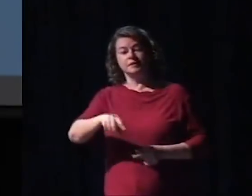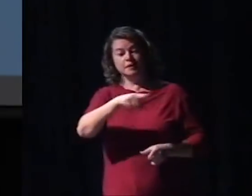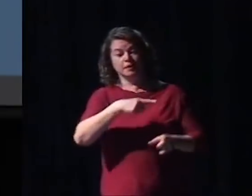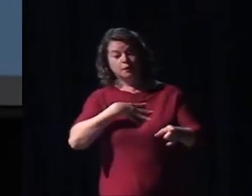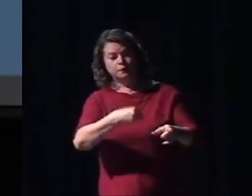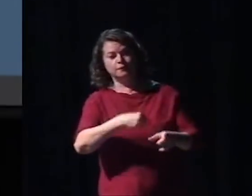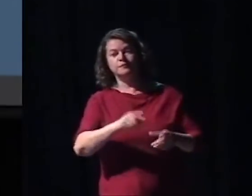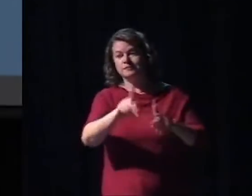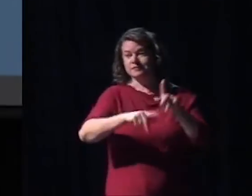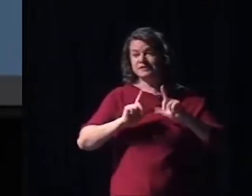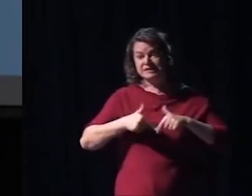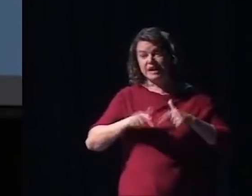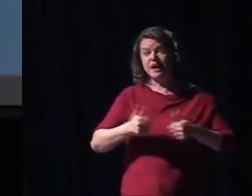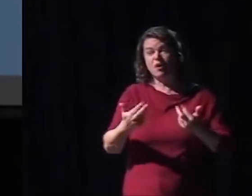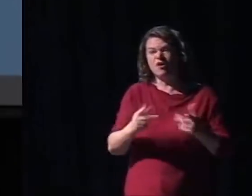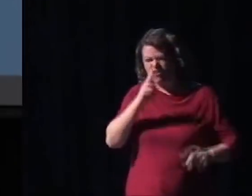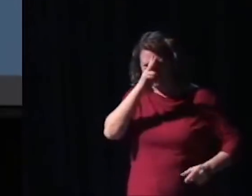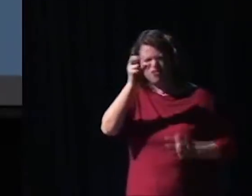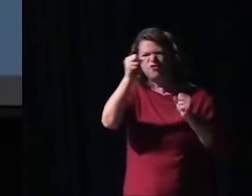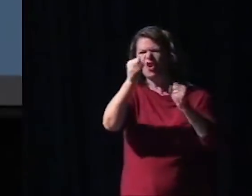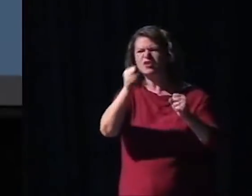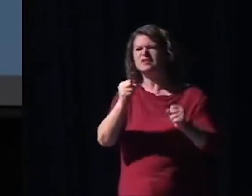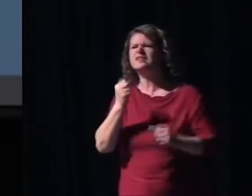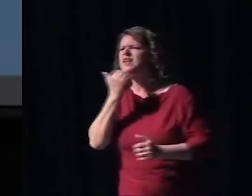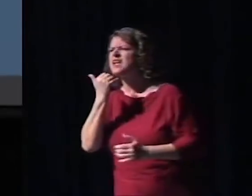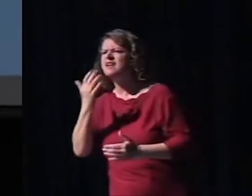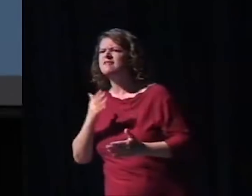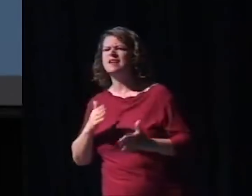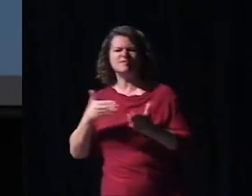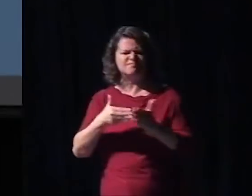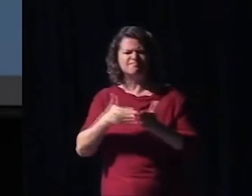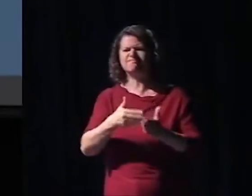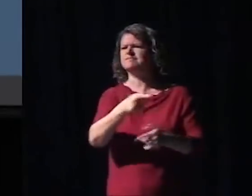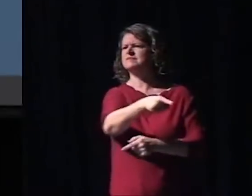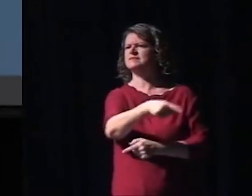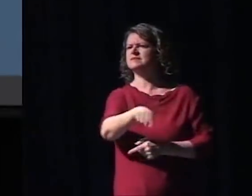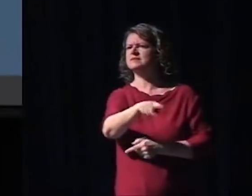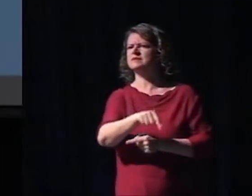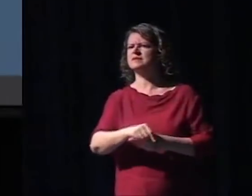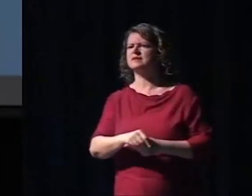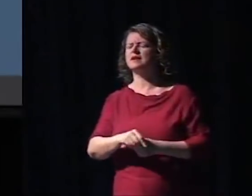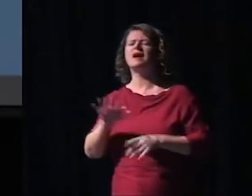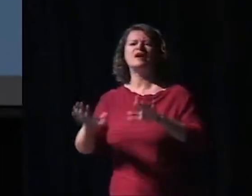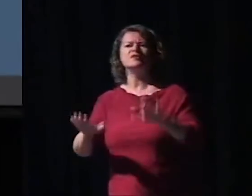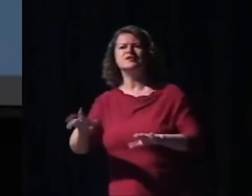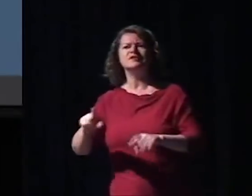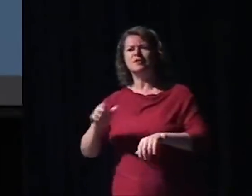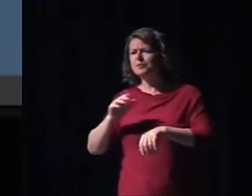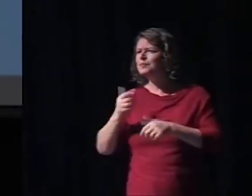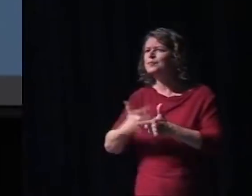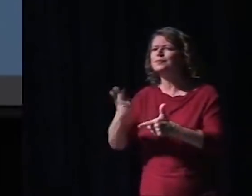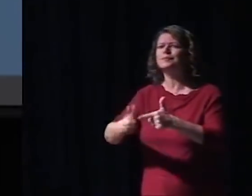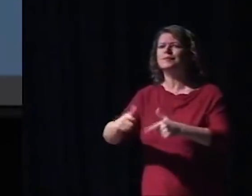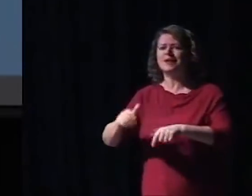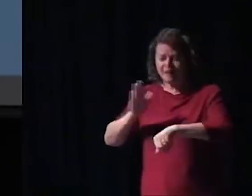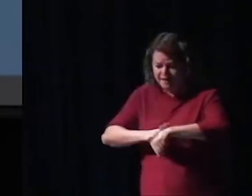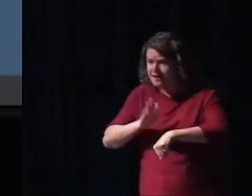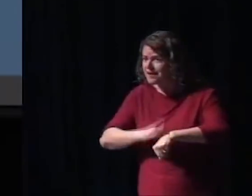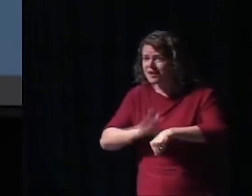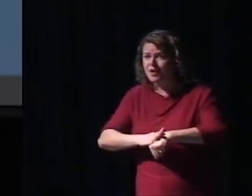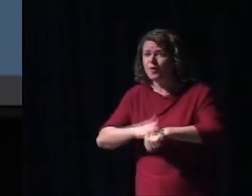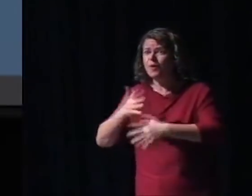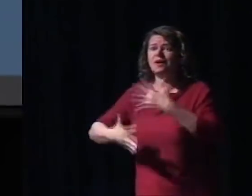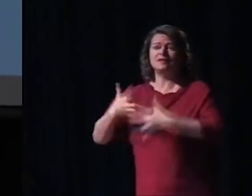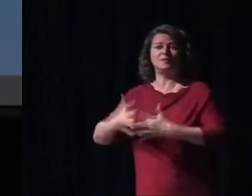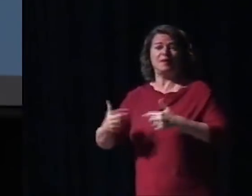Nós tomamos decisões que nós frustramos o plano de Deus. Ele termina cego pela paixão